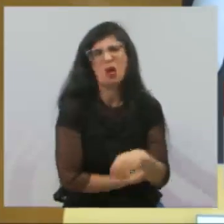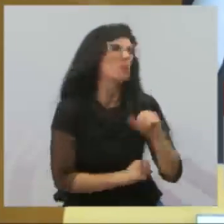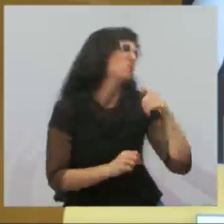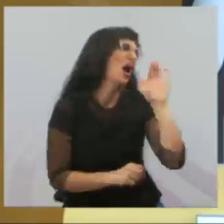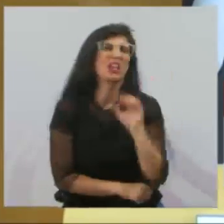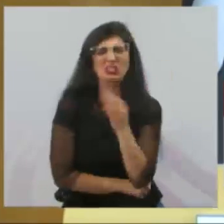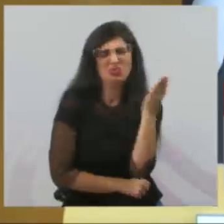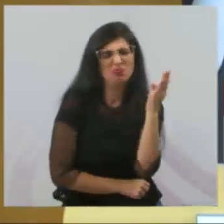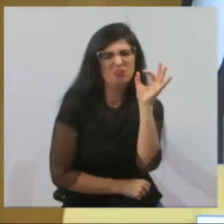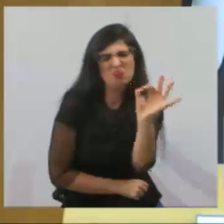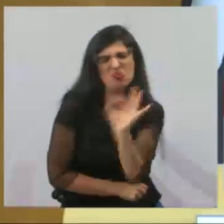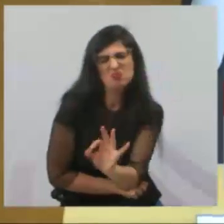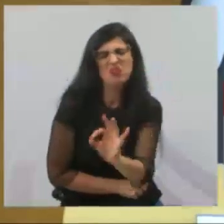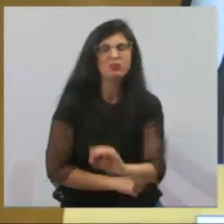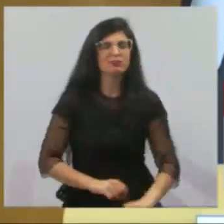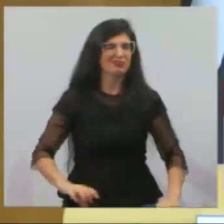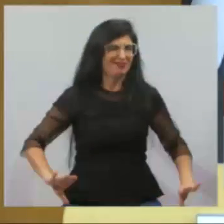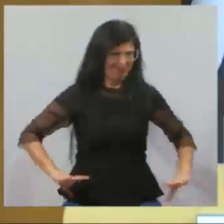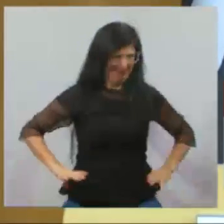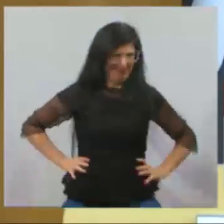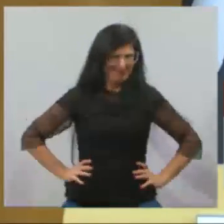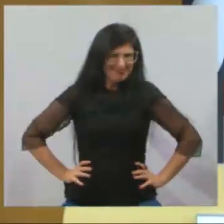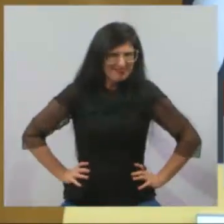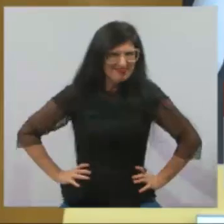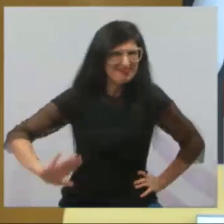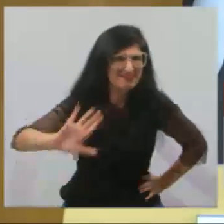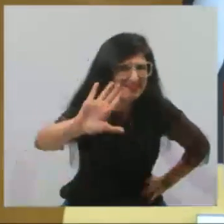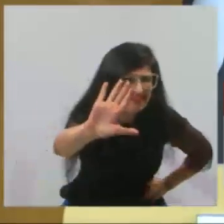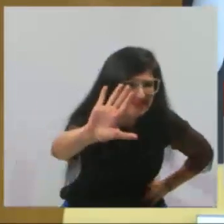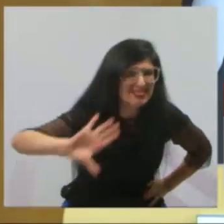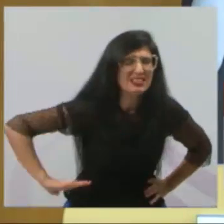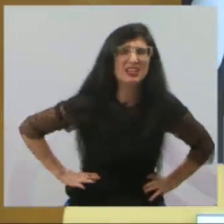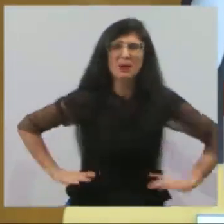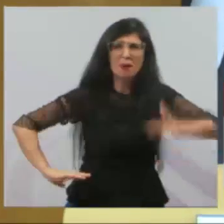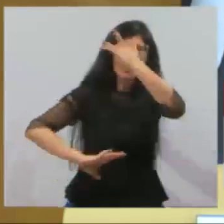Quem que está vivendo lá as contas do servidor na casa?